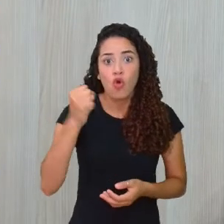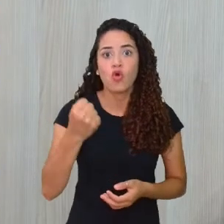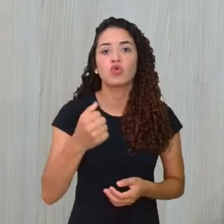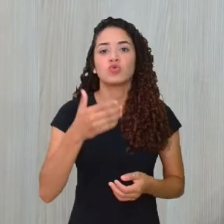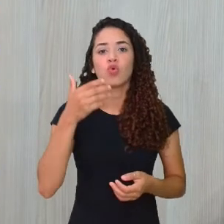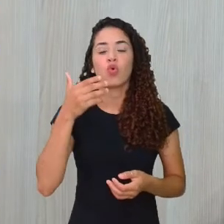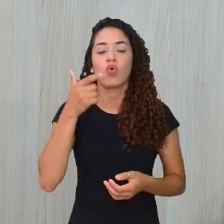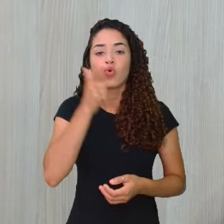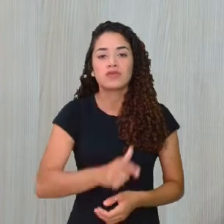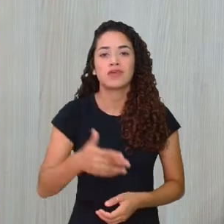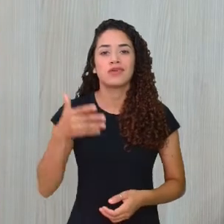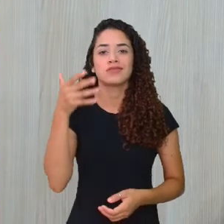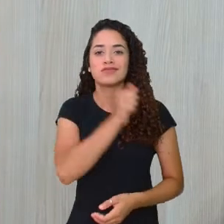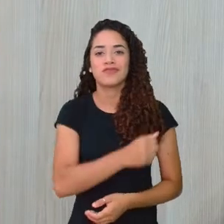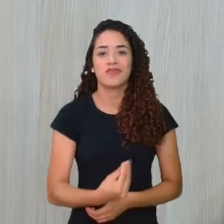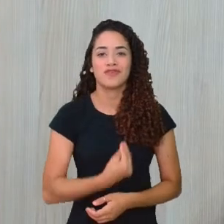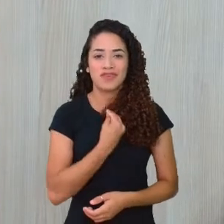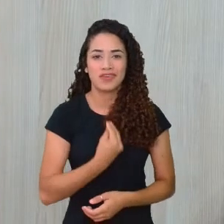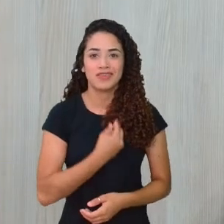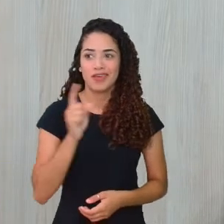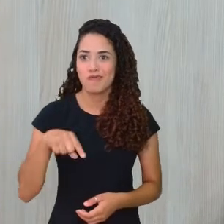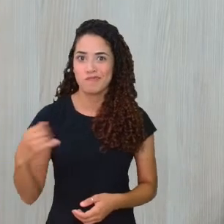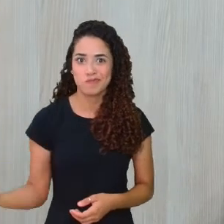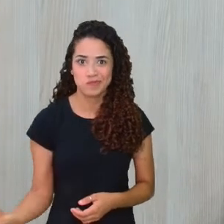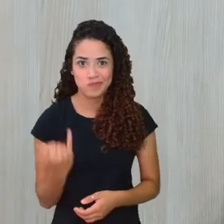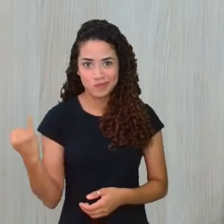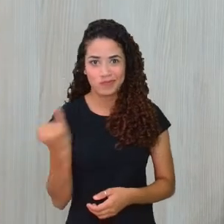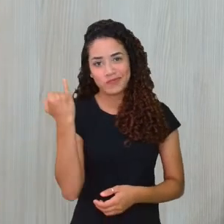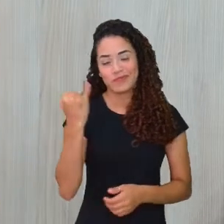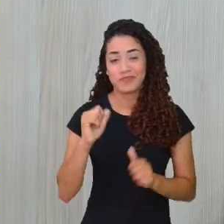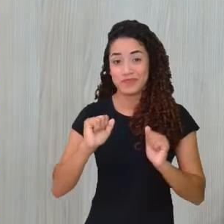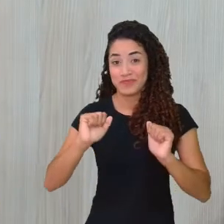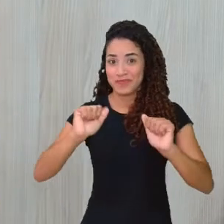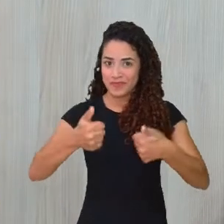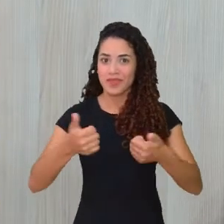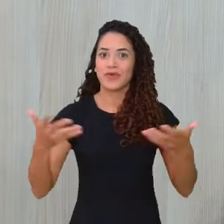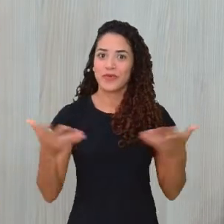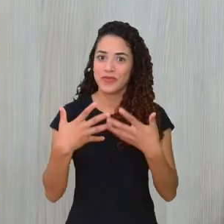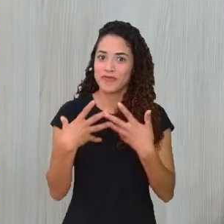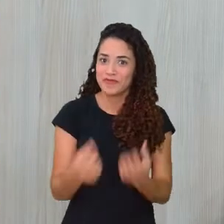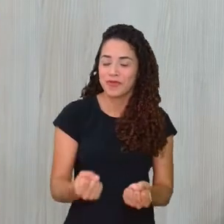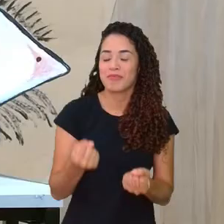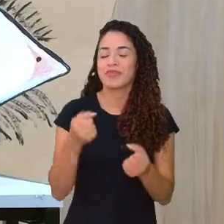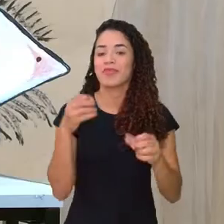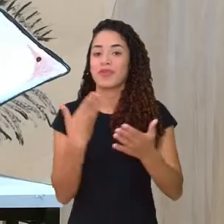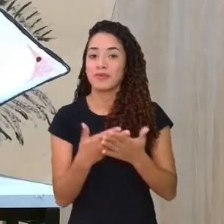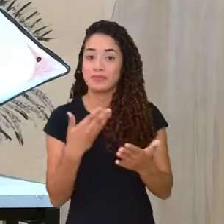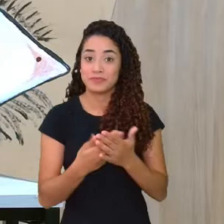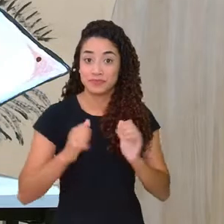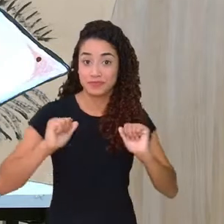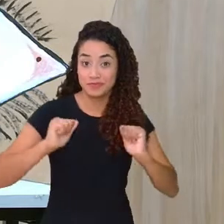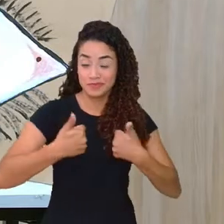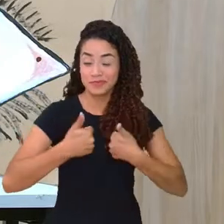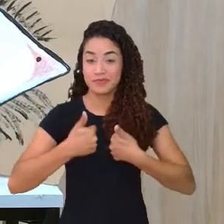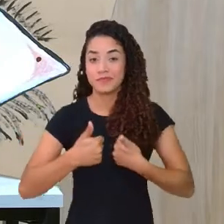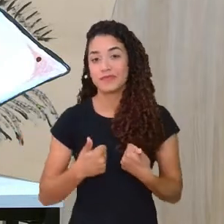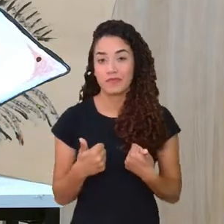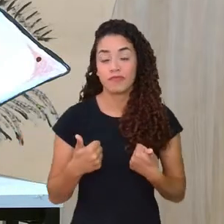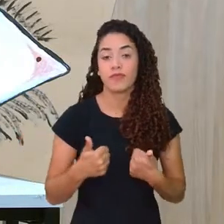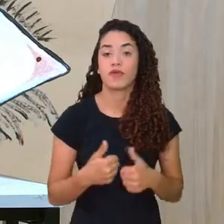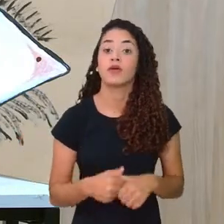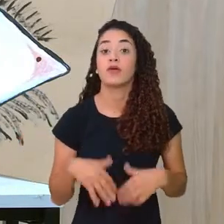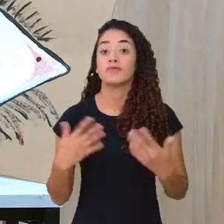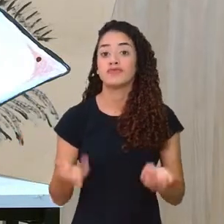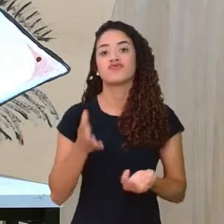da importância da doação de órgãos, tá certo? Então, vamos à nossa aula que está maravilhosa. Vamos lá, pessoal. Então, como